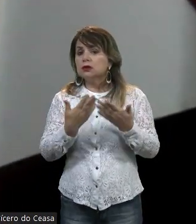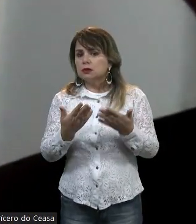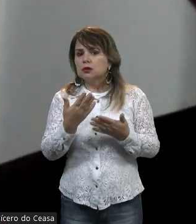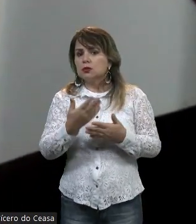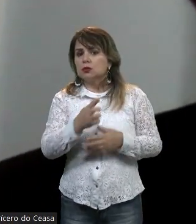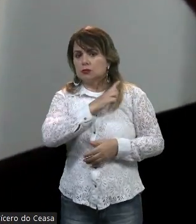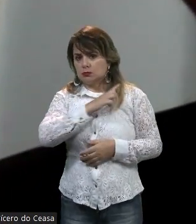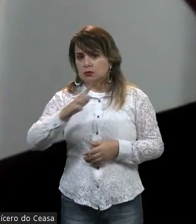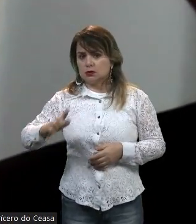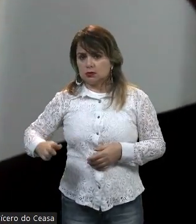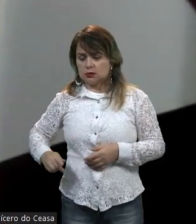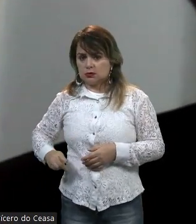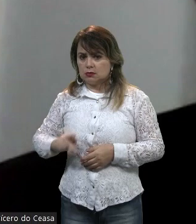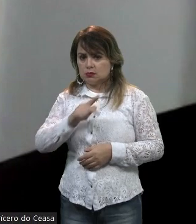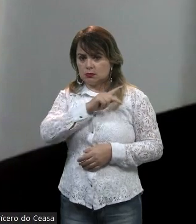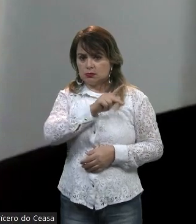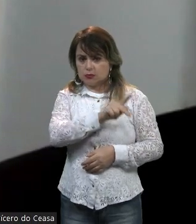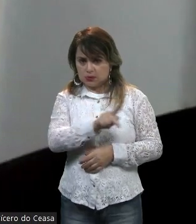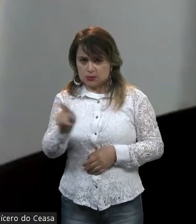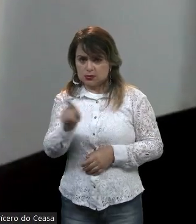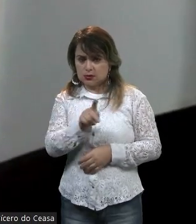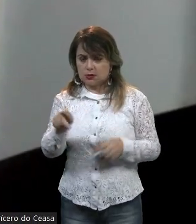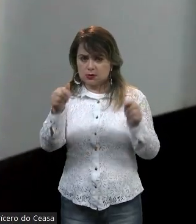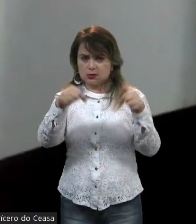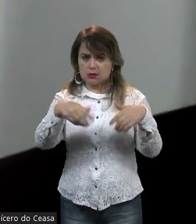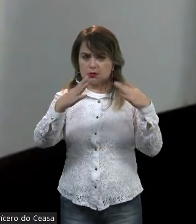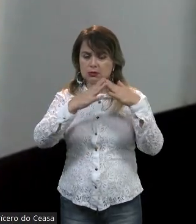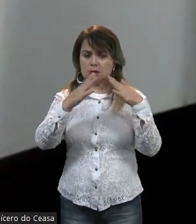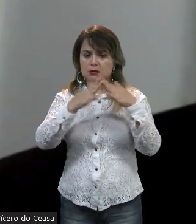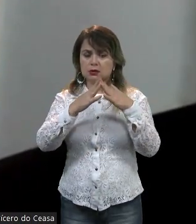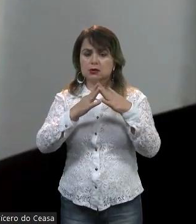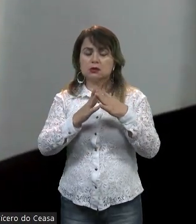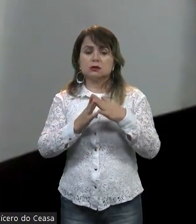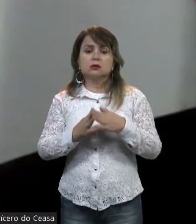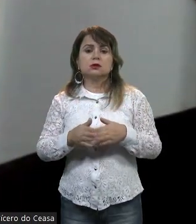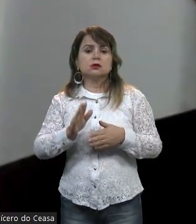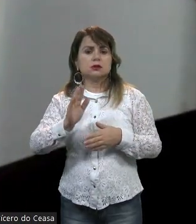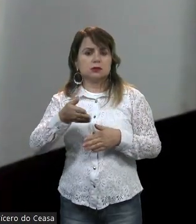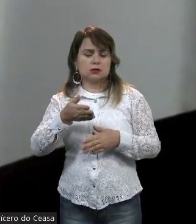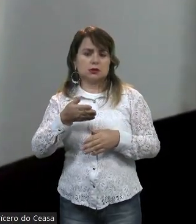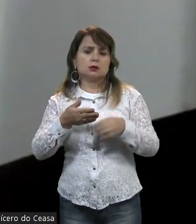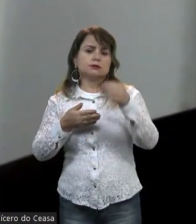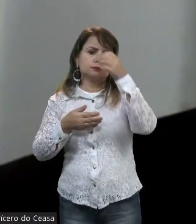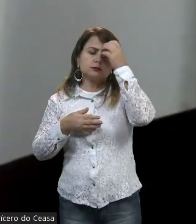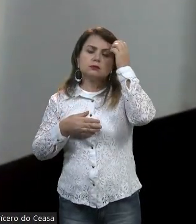comércio, como já foi presidente da Associação Comercial, vem mantendo esse contato,